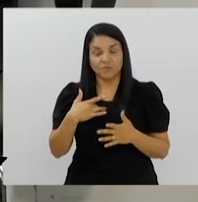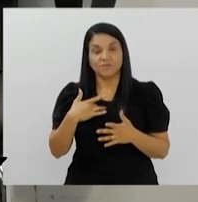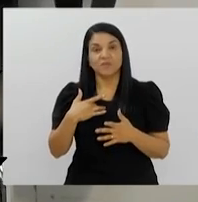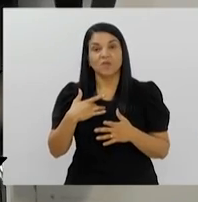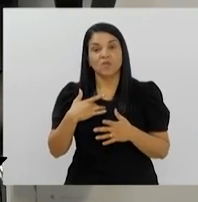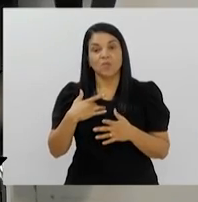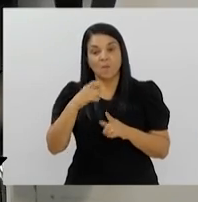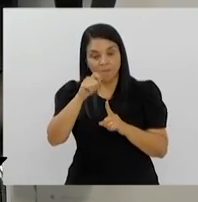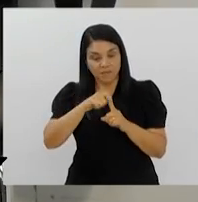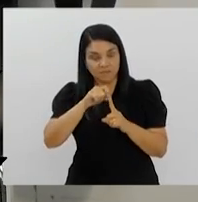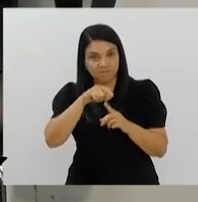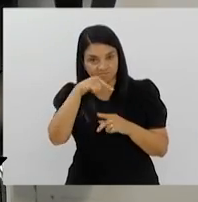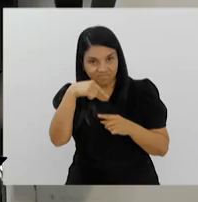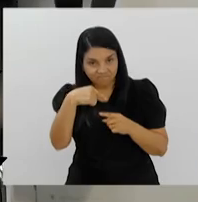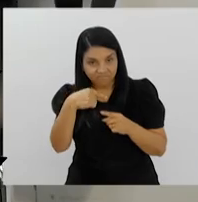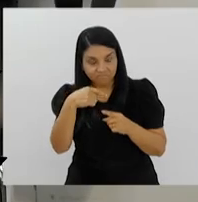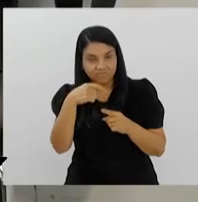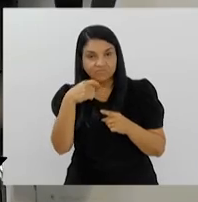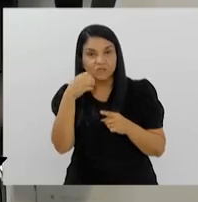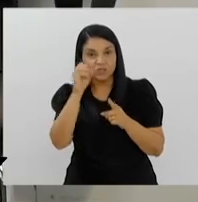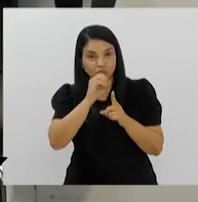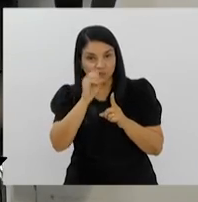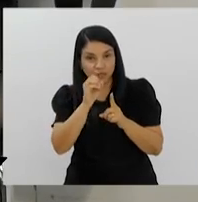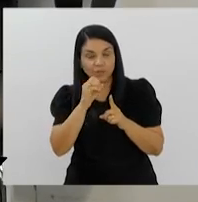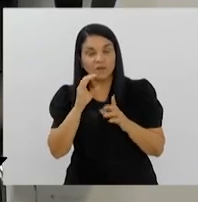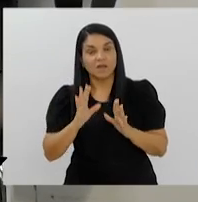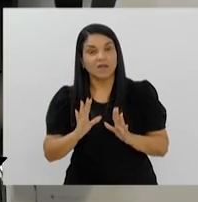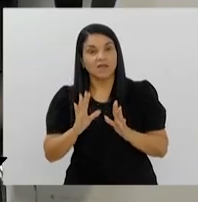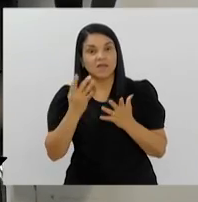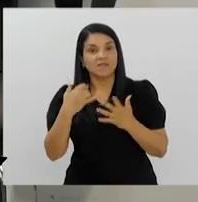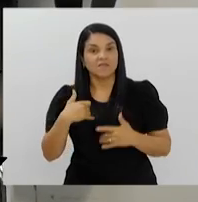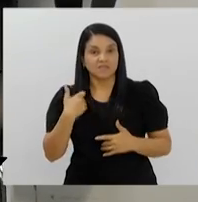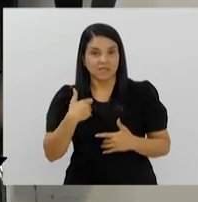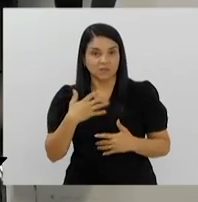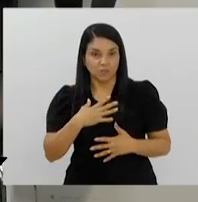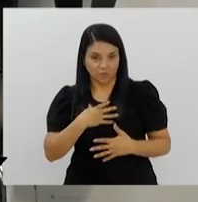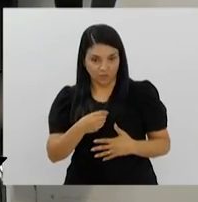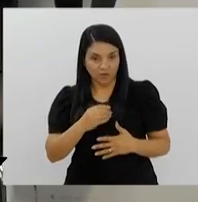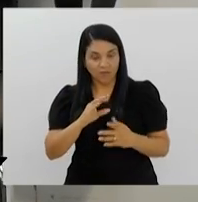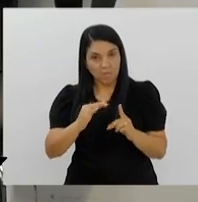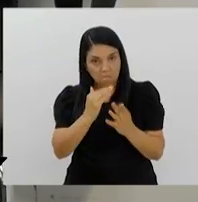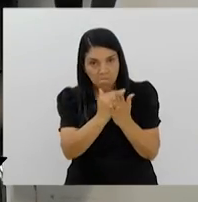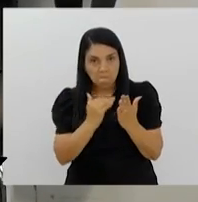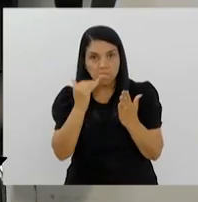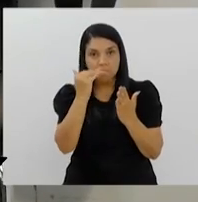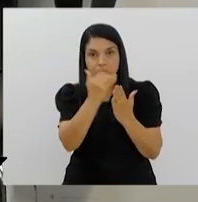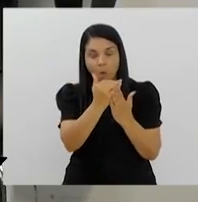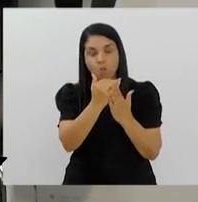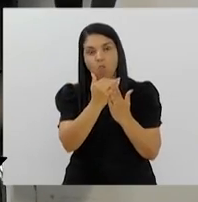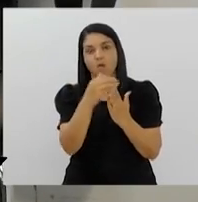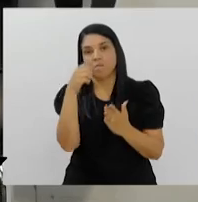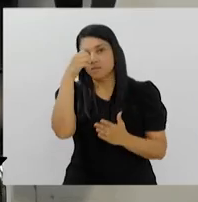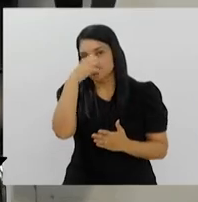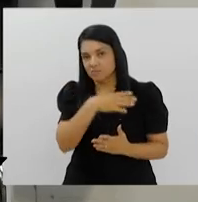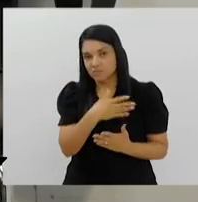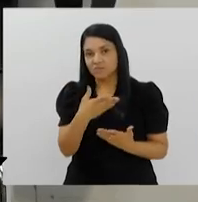fazendo cancelando indiretamente os planos botando aumentos abusivos